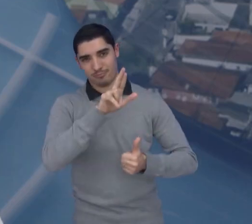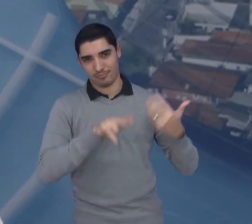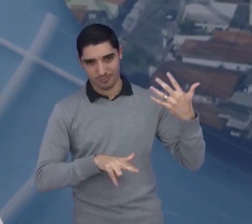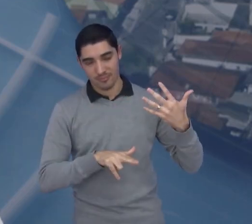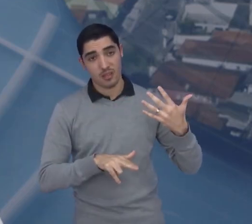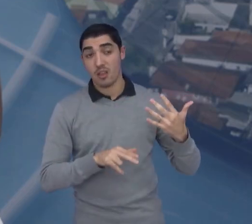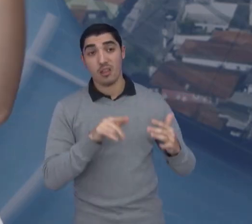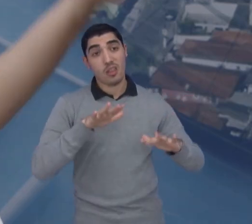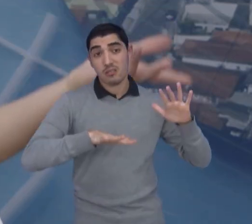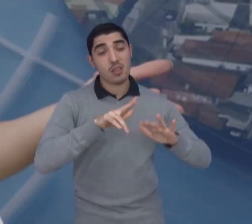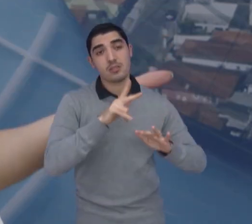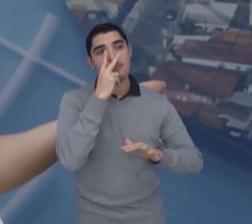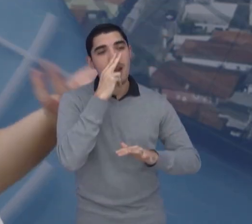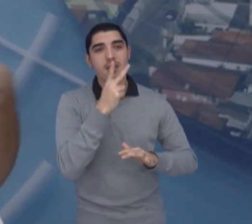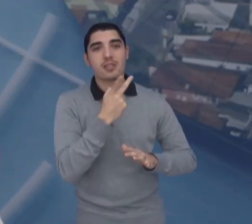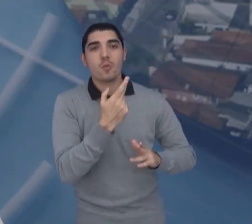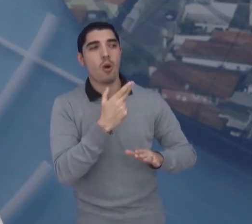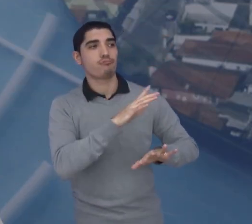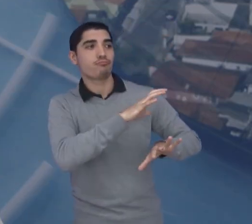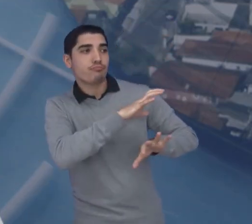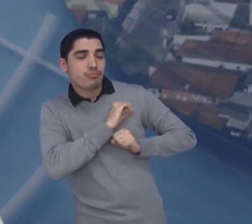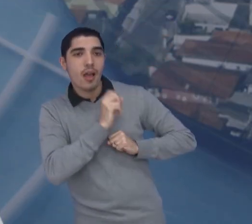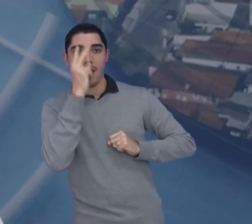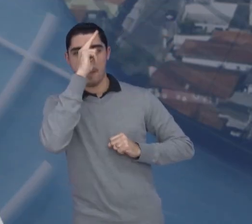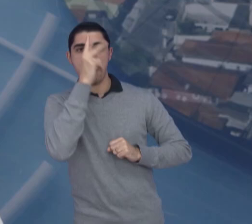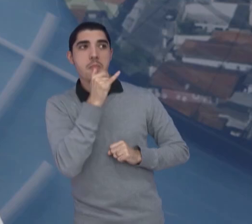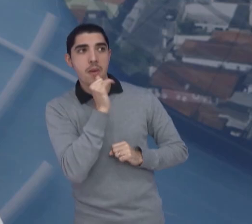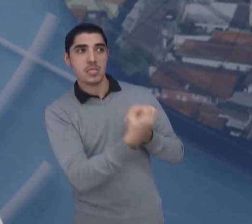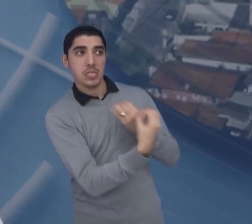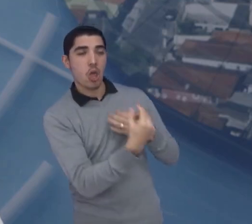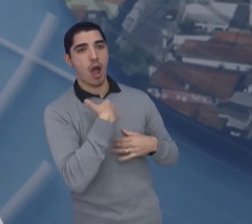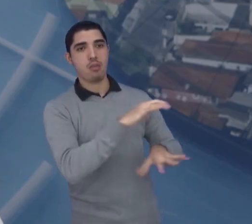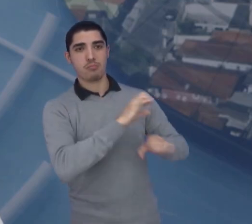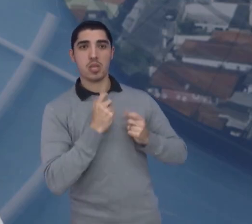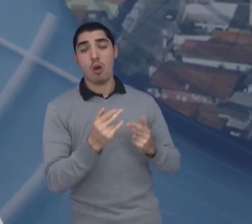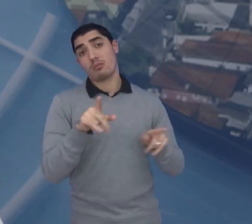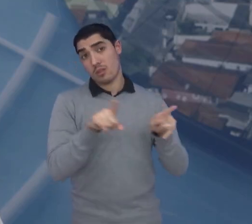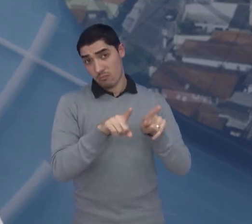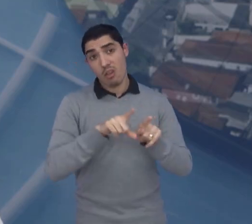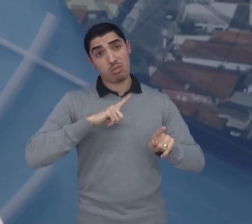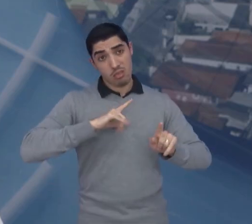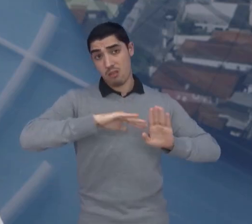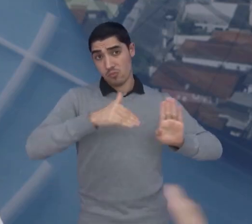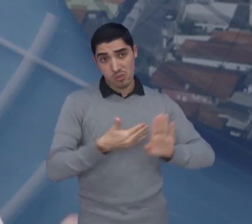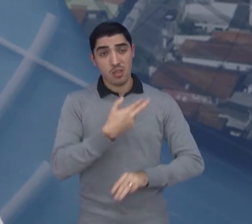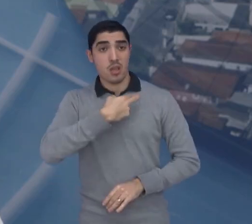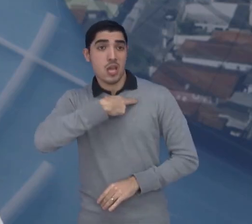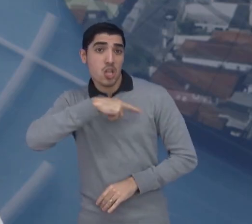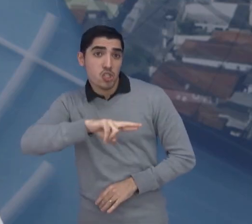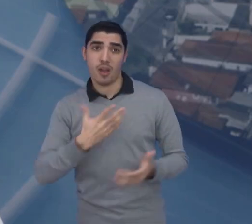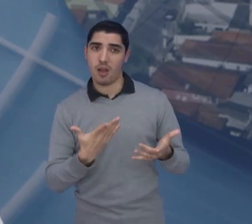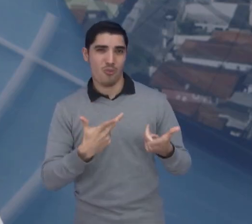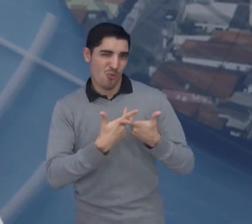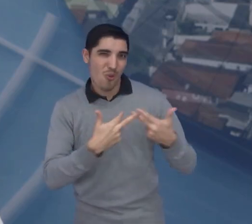é herdada de como eles foram criados, às vezes tem questões também religiosas envolvidas, mas é importante